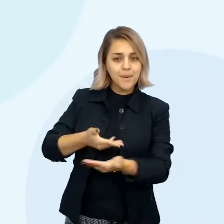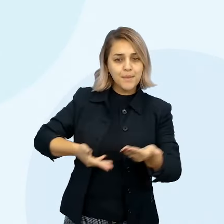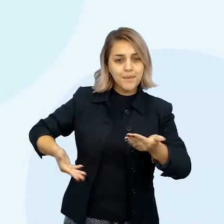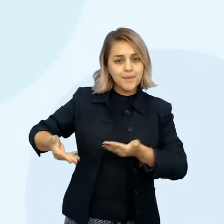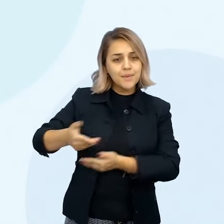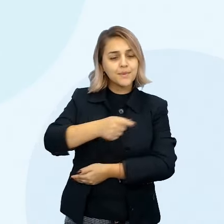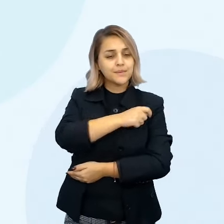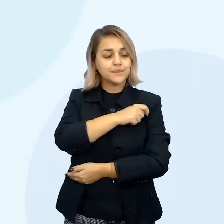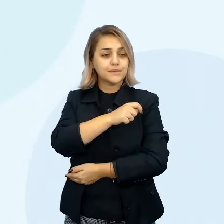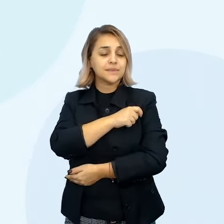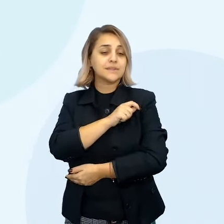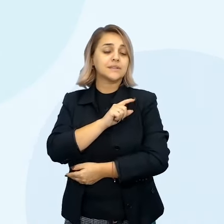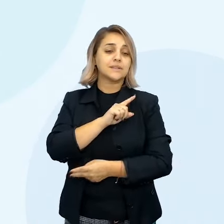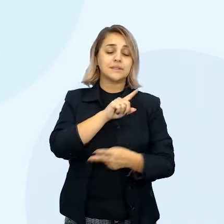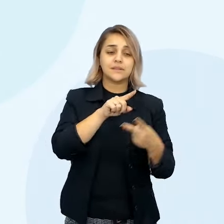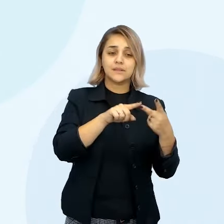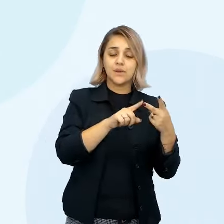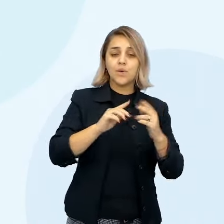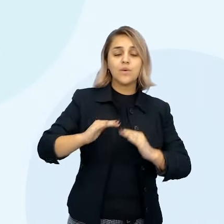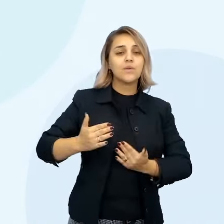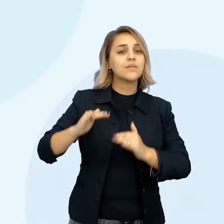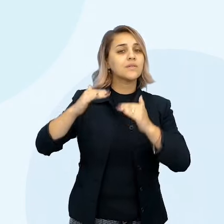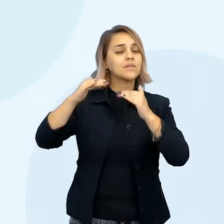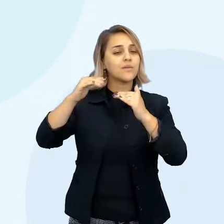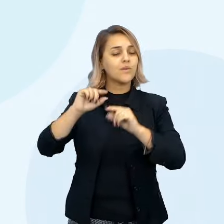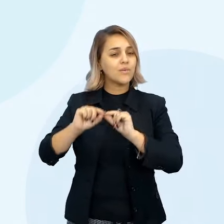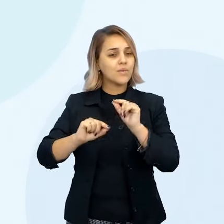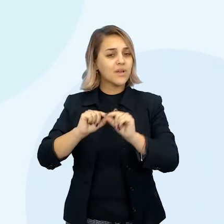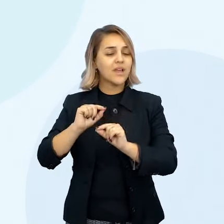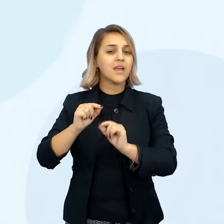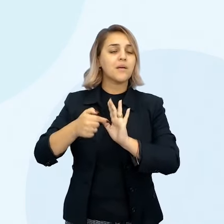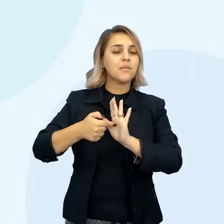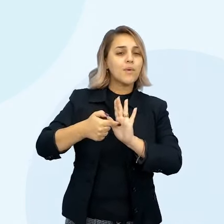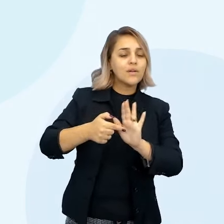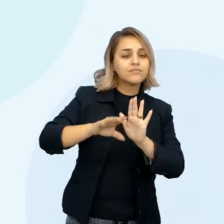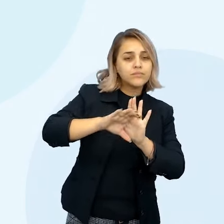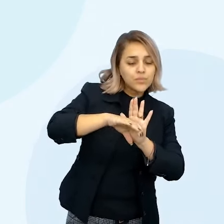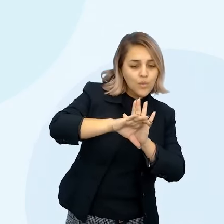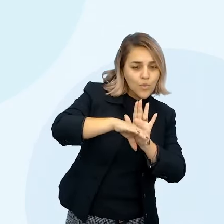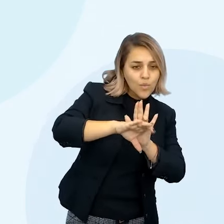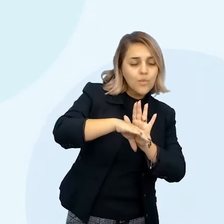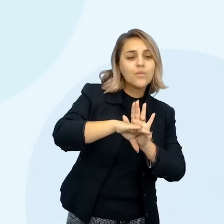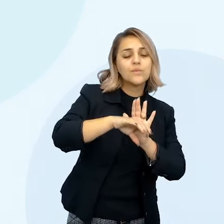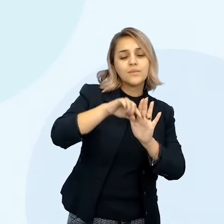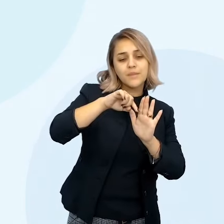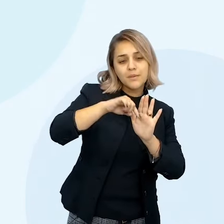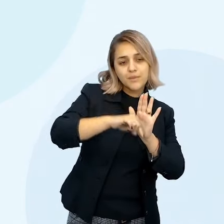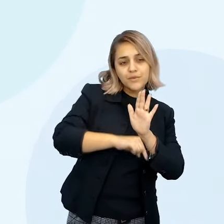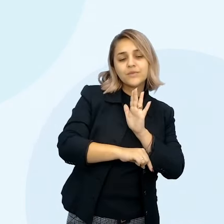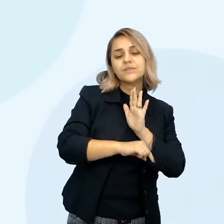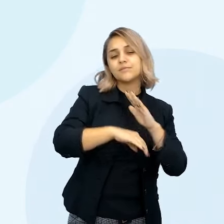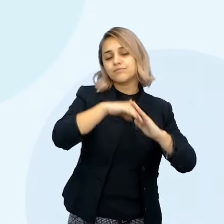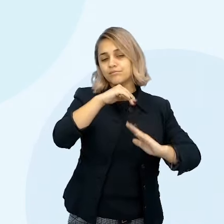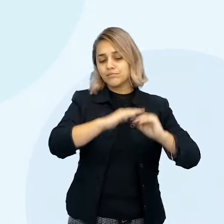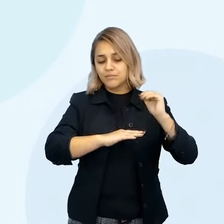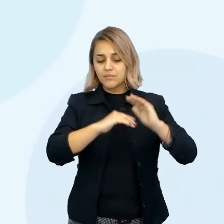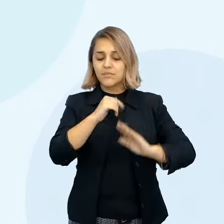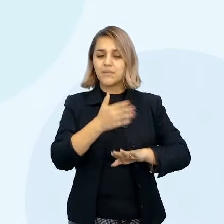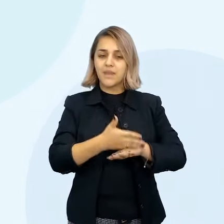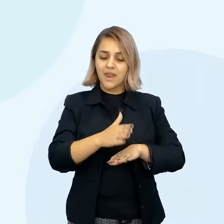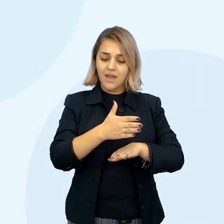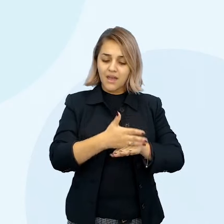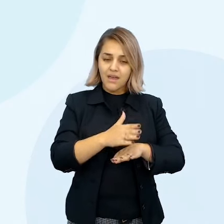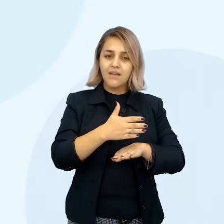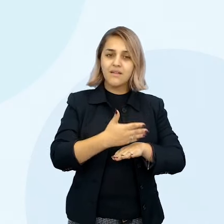o desenvolvimento, né? De que aí já vem mais uma parte conceitual, né? E já uma atividade mais prática, que os estudantes começam